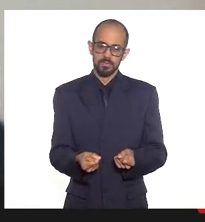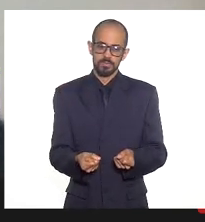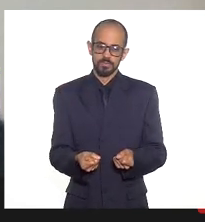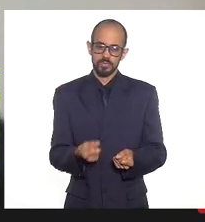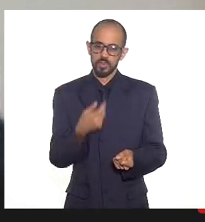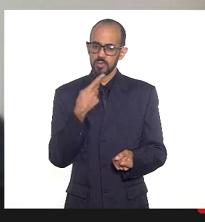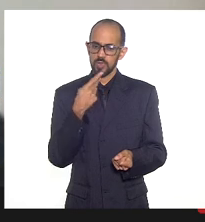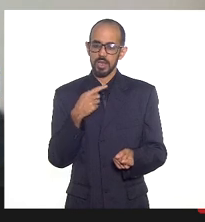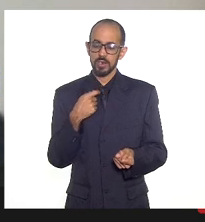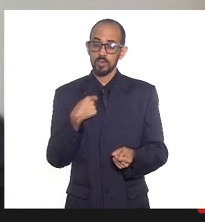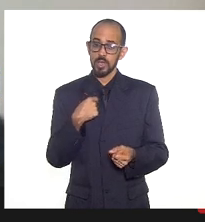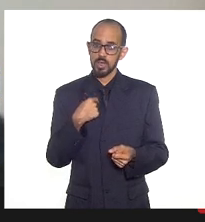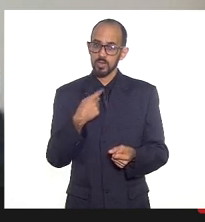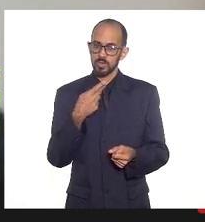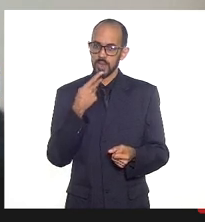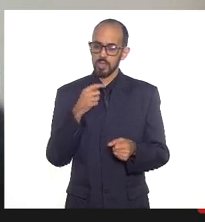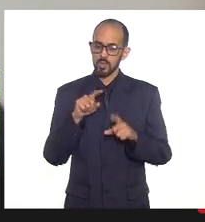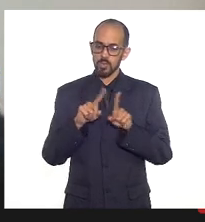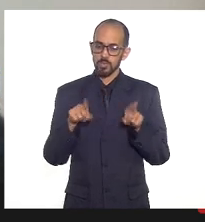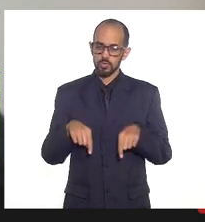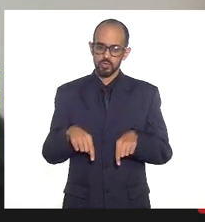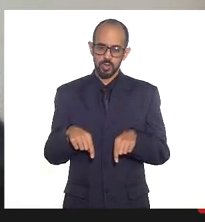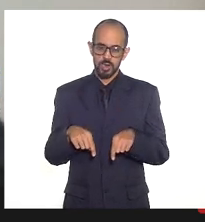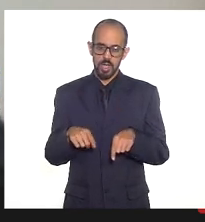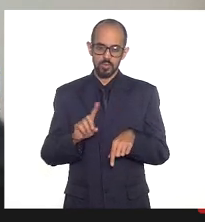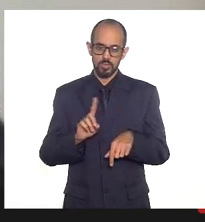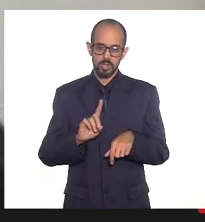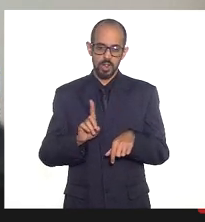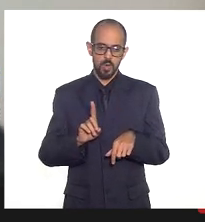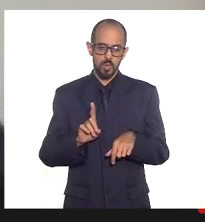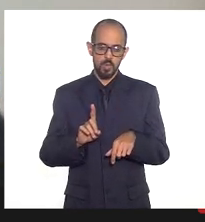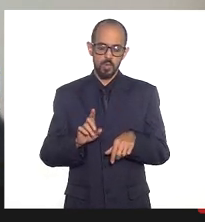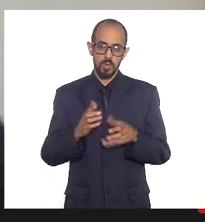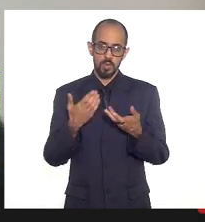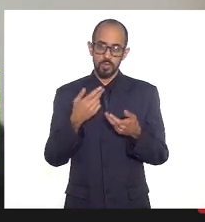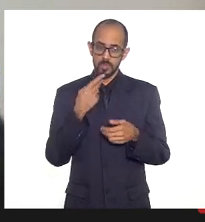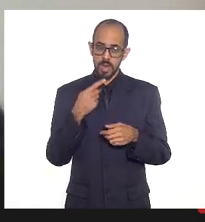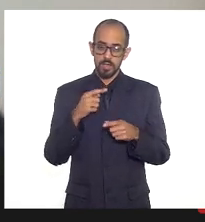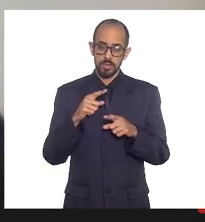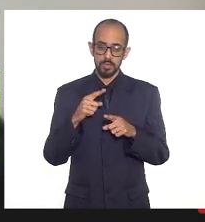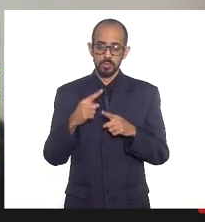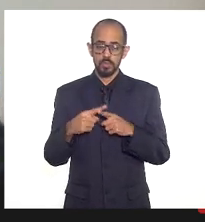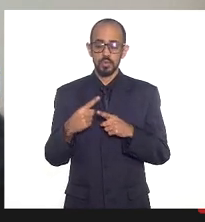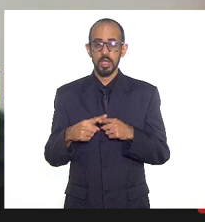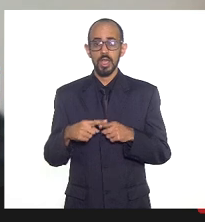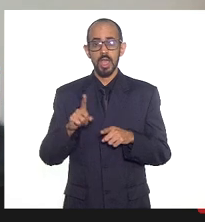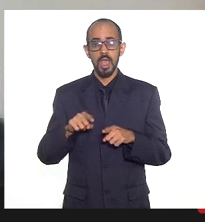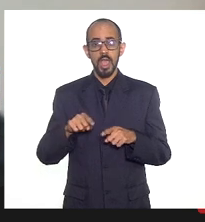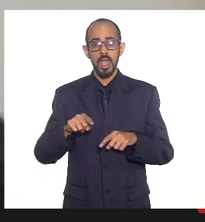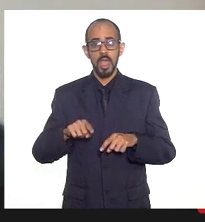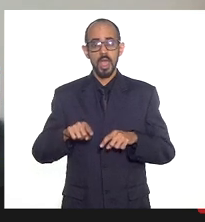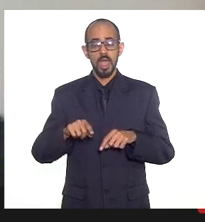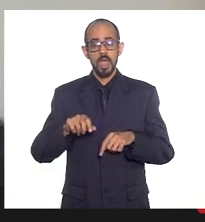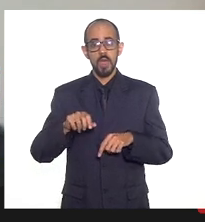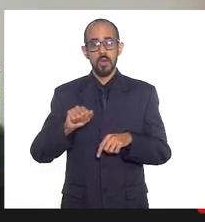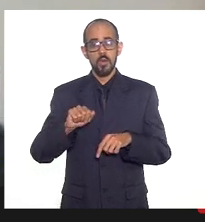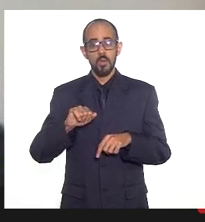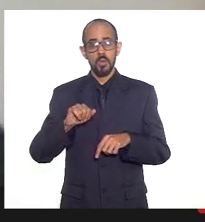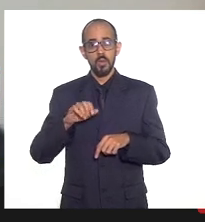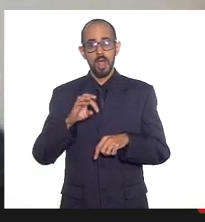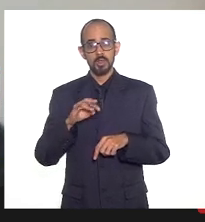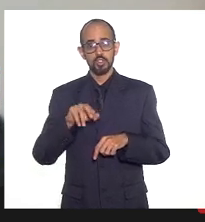falando aqui como funcionário que pode vir a perder o emprego, né? Mas a gente está falando de patrimônios do Brasil, patrimônios